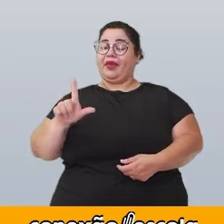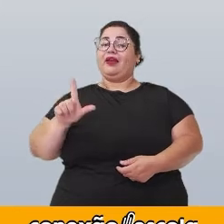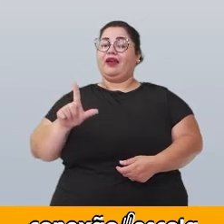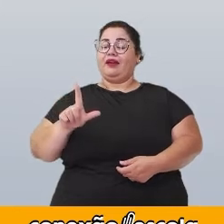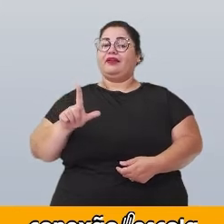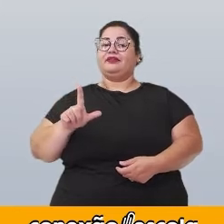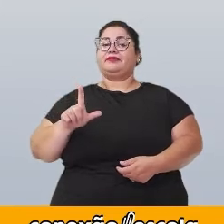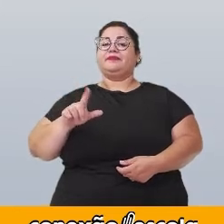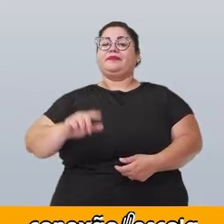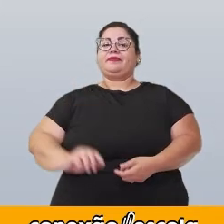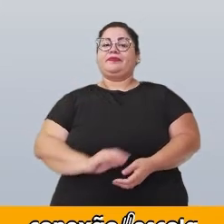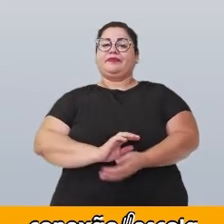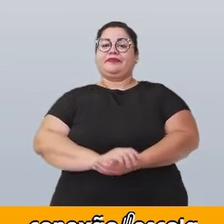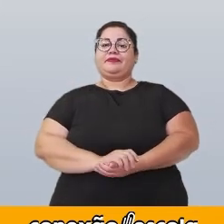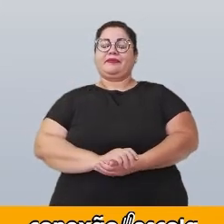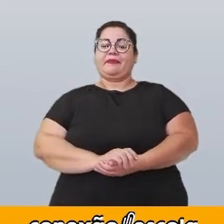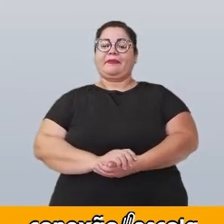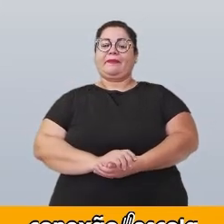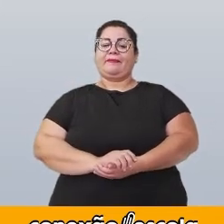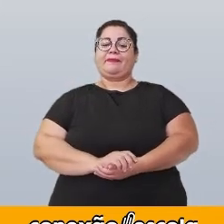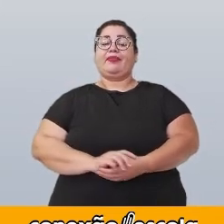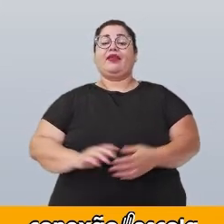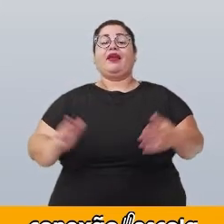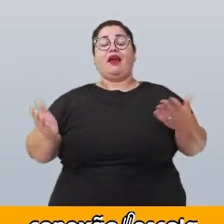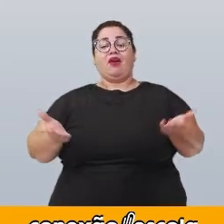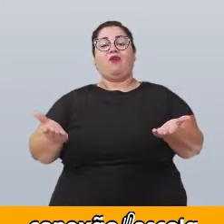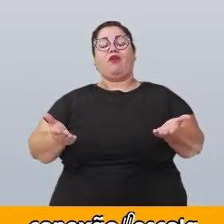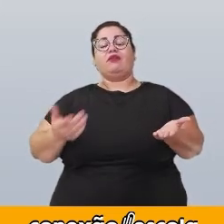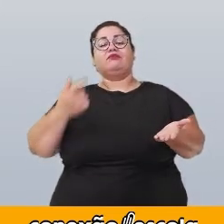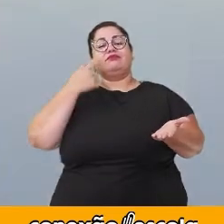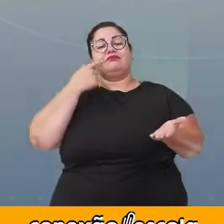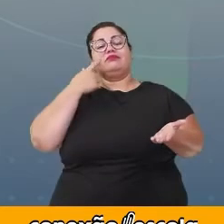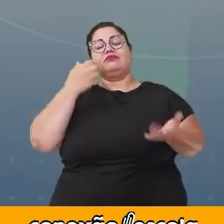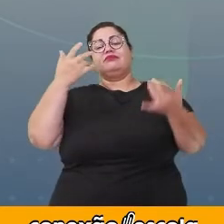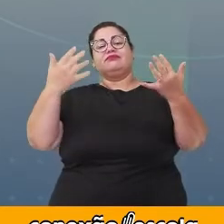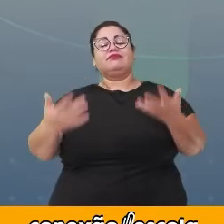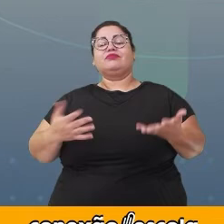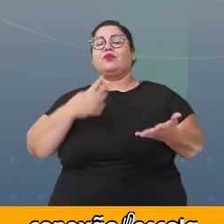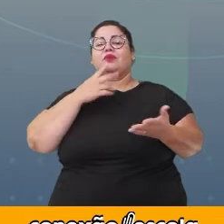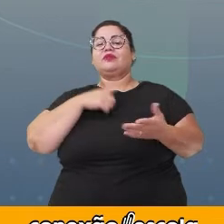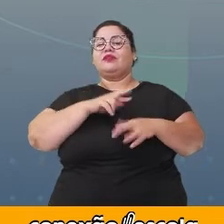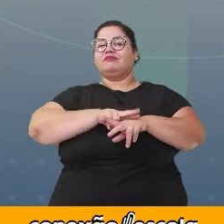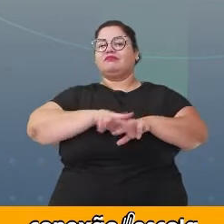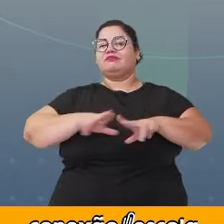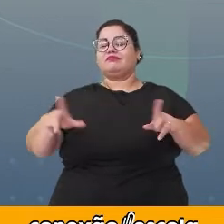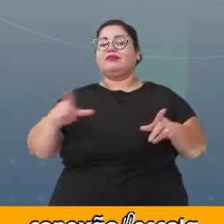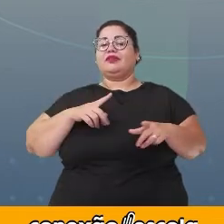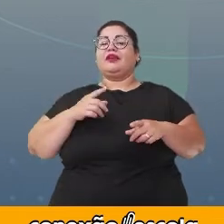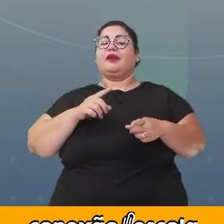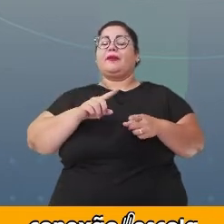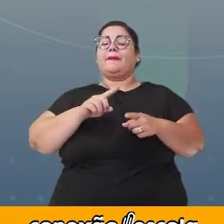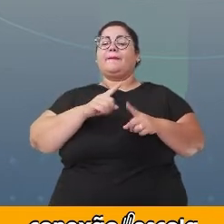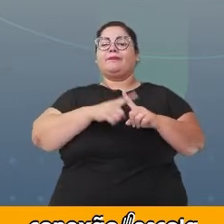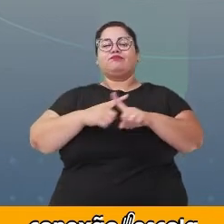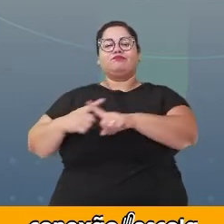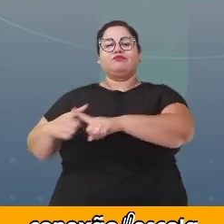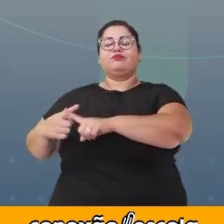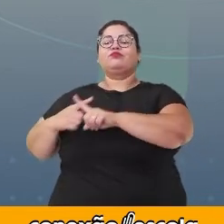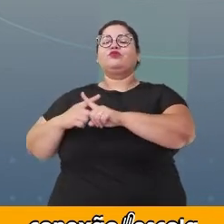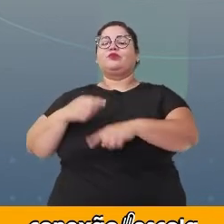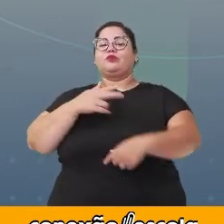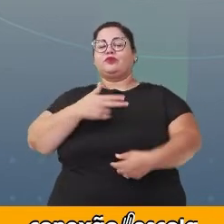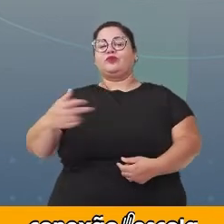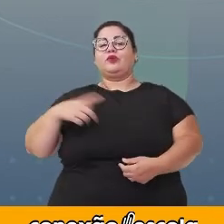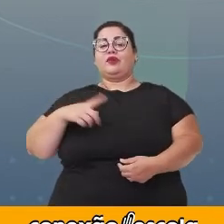sigla mg. E agora vamos conhecer alguns múltiplos do grama.